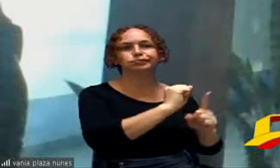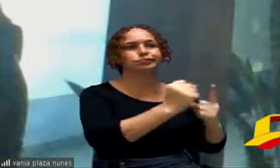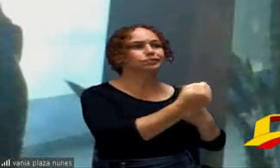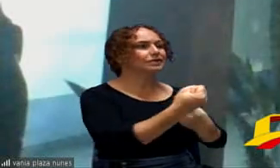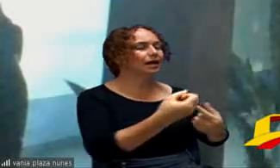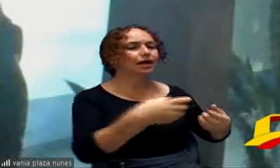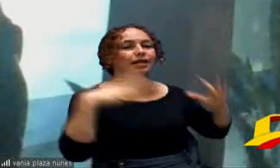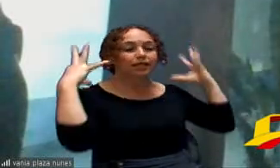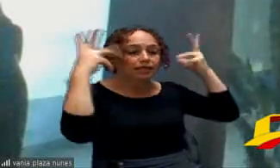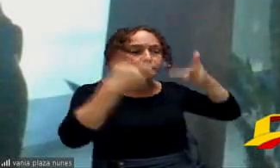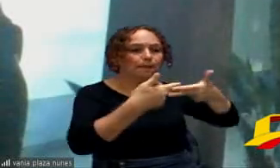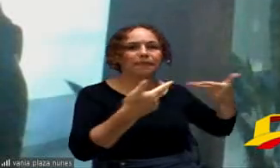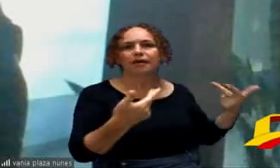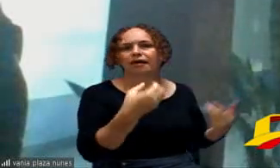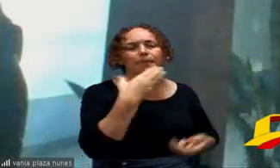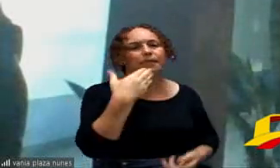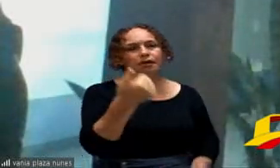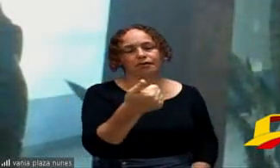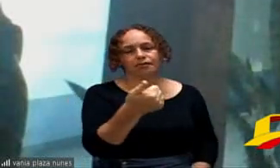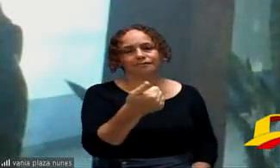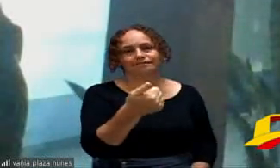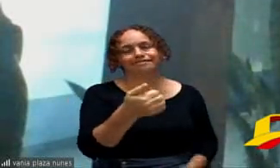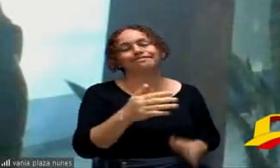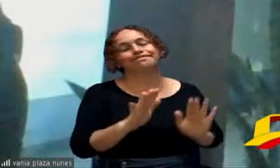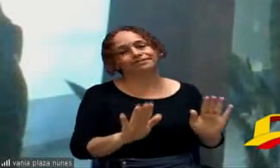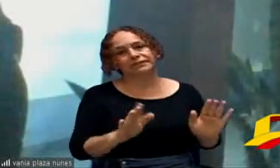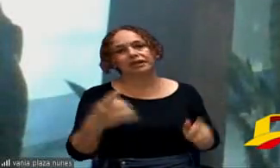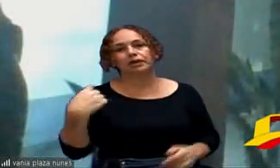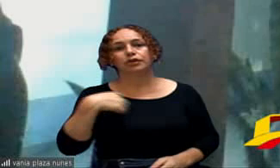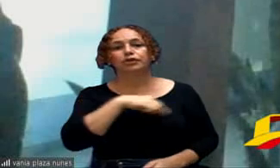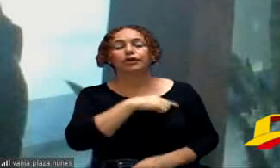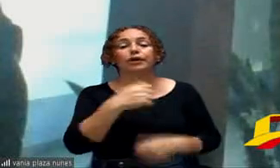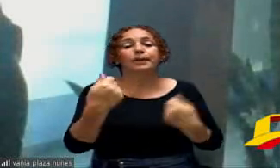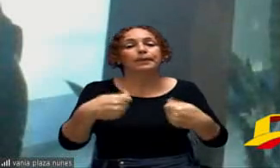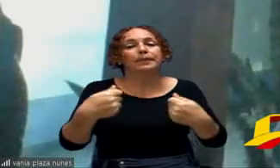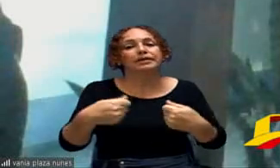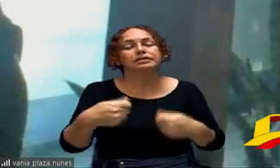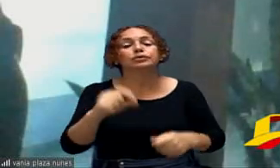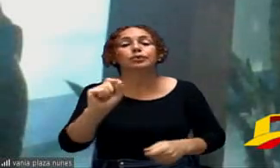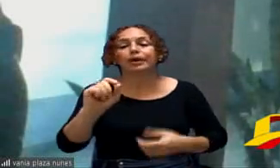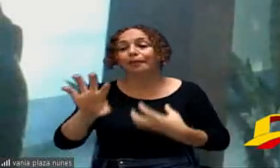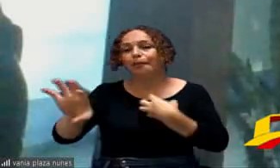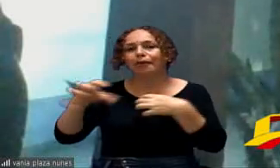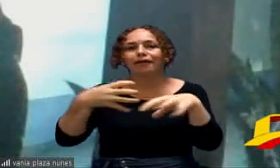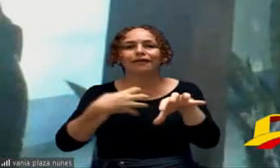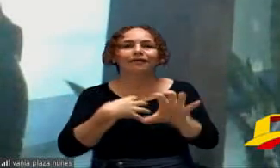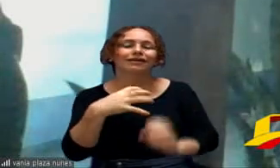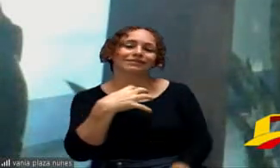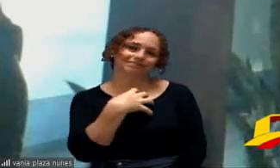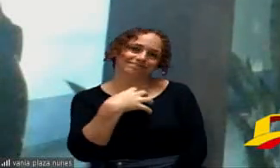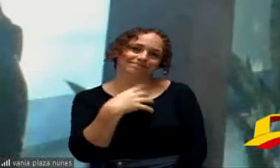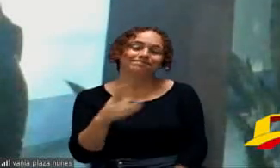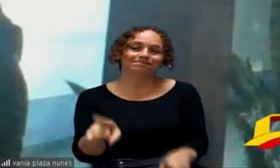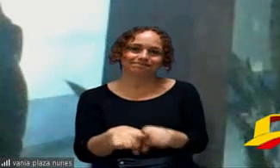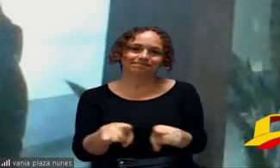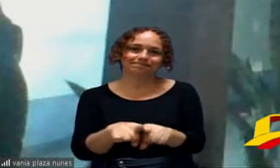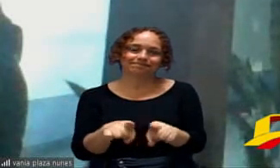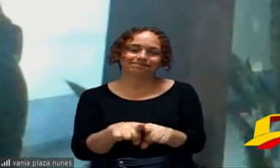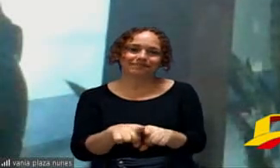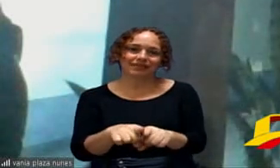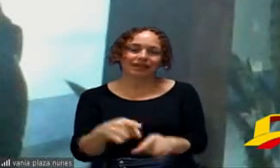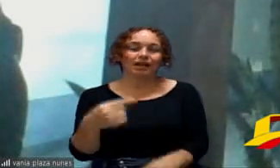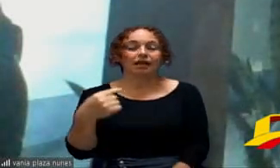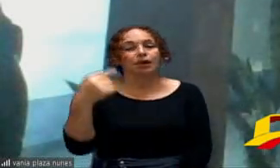outro. Obrigado. Eu achei interessante que um senhor que esteve aqui agora há pouco, eu não vou me recordar o nome, ele falou o seguinte,